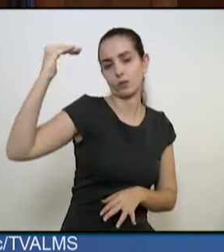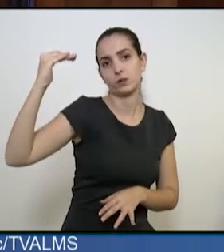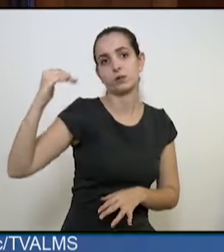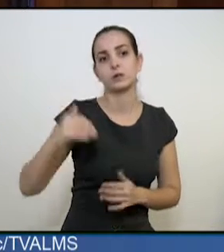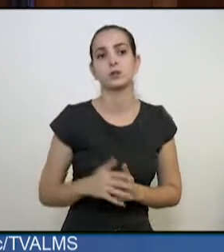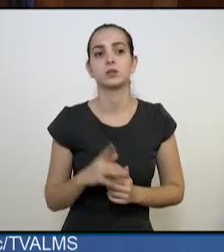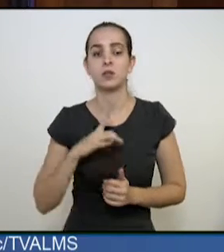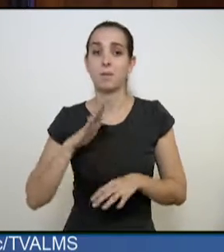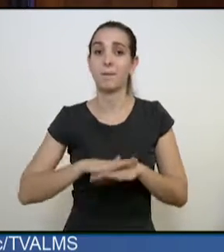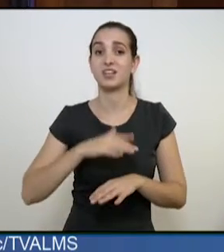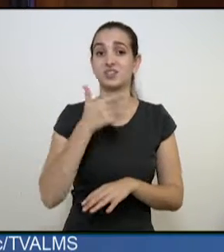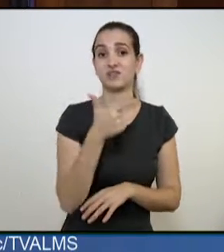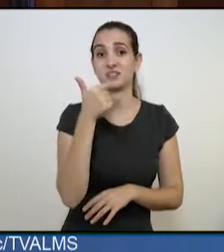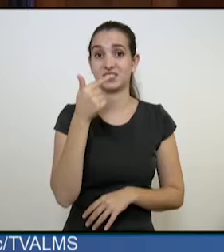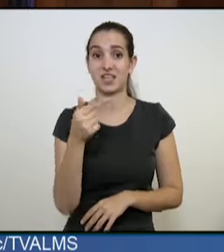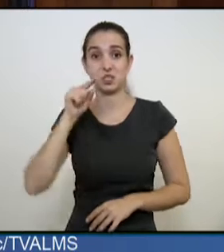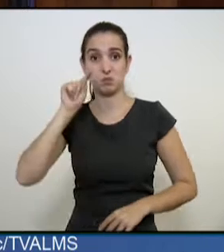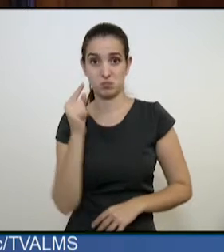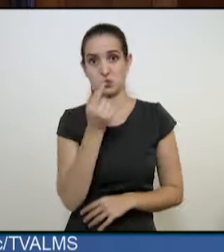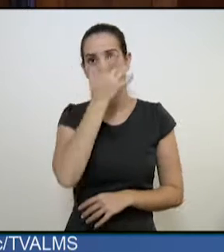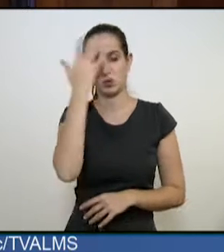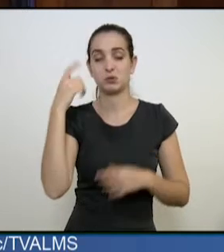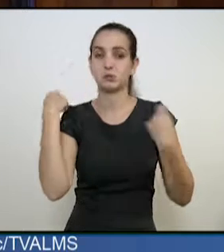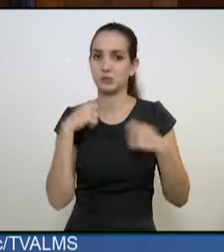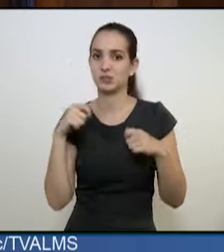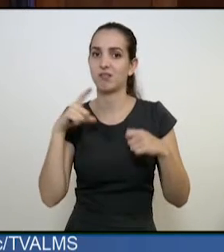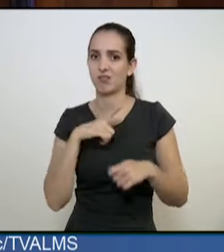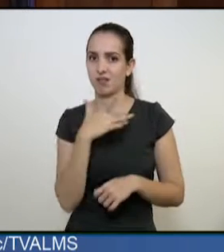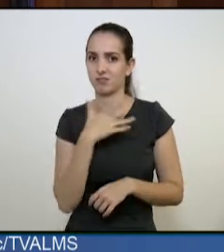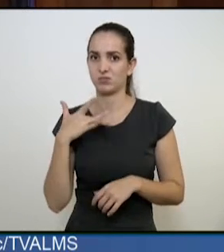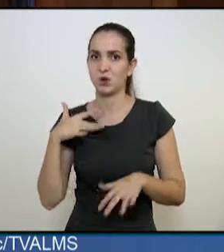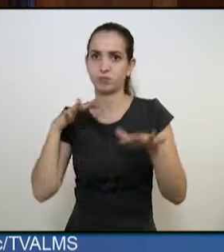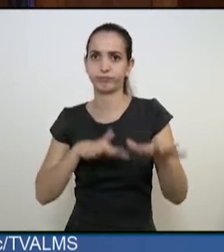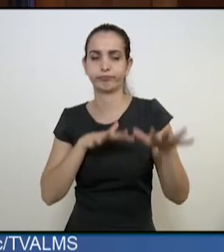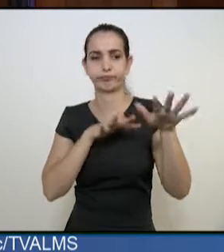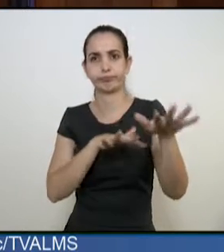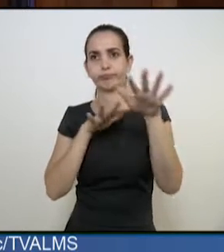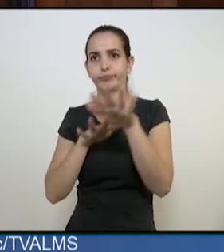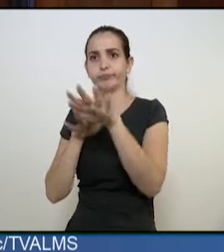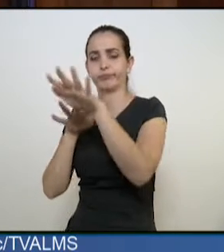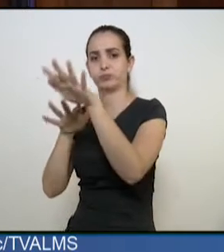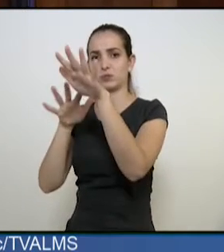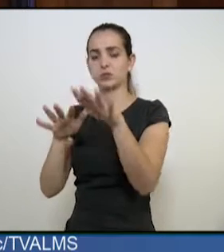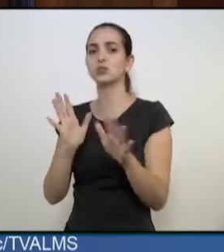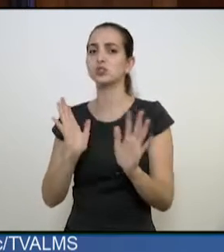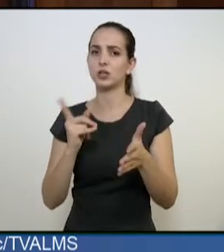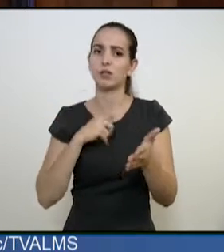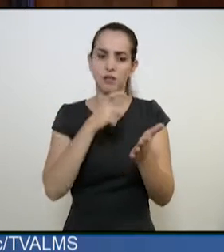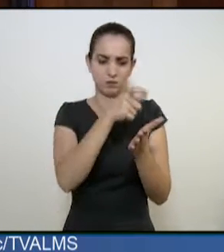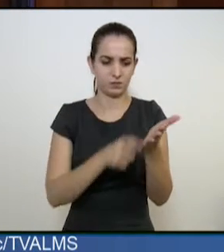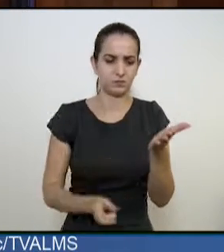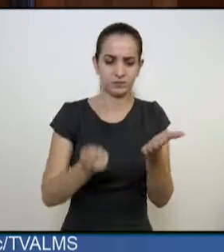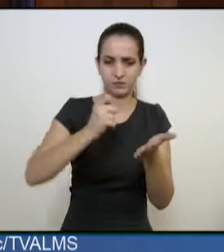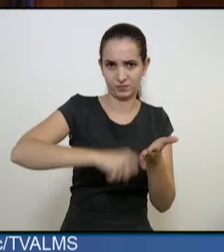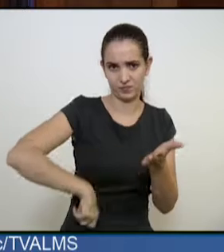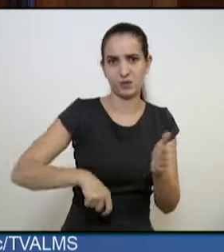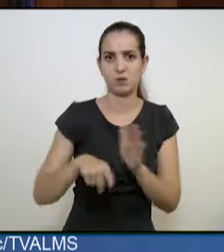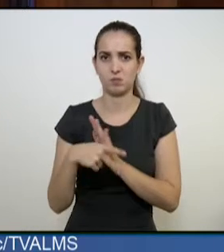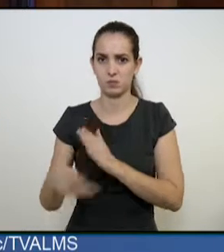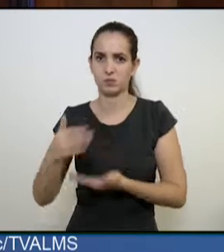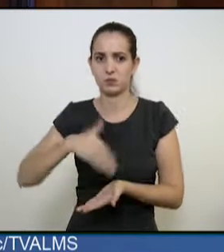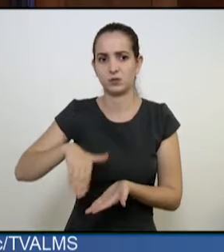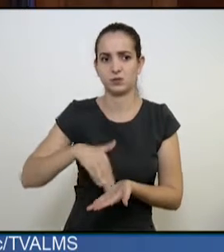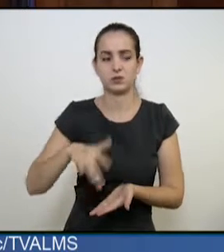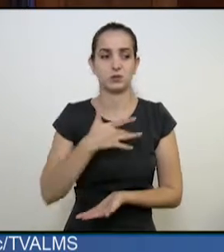27 mil pessoas que precisam de um atendimento de saúde, que vão fazer parte, cadastradas pela Secretaria de Saúde, pela Caravana